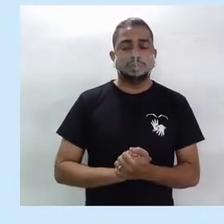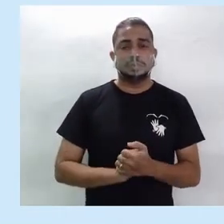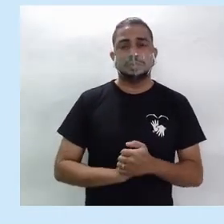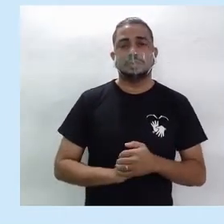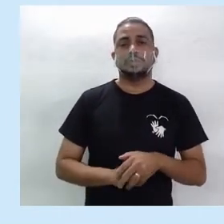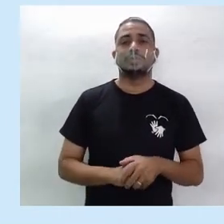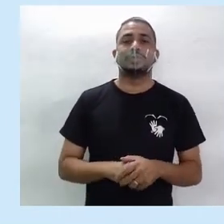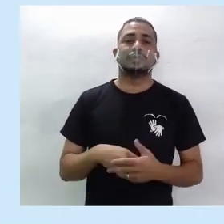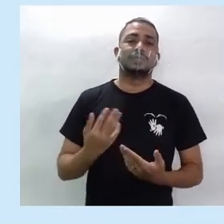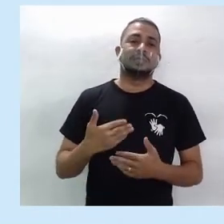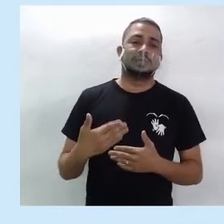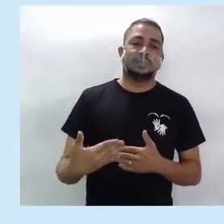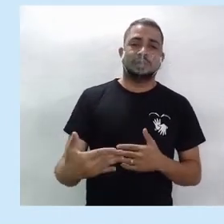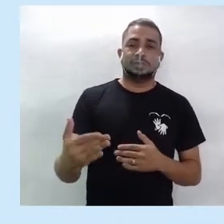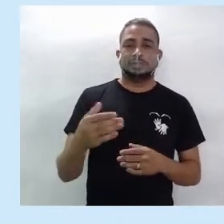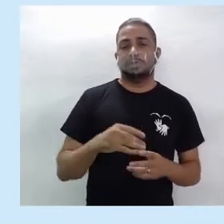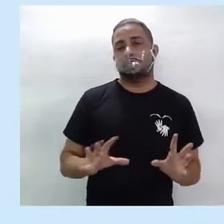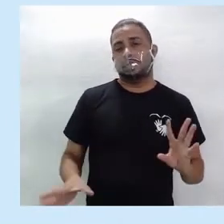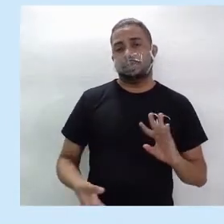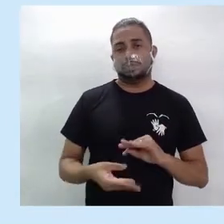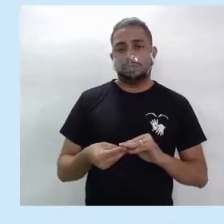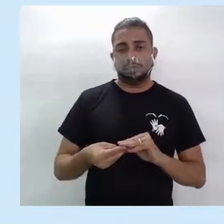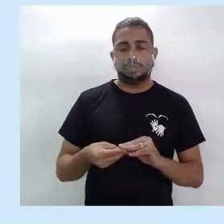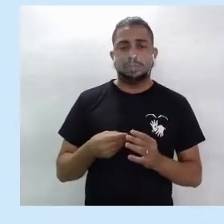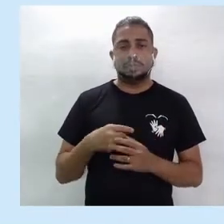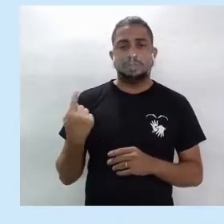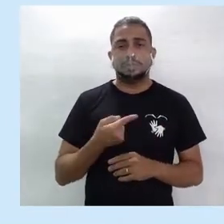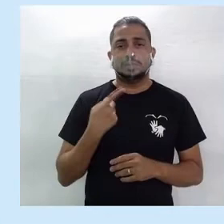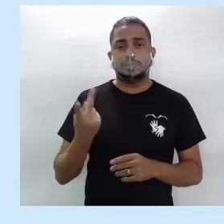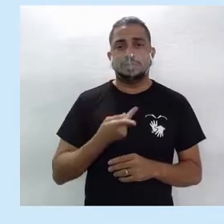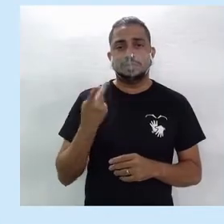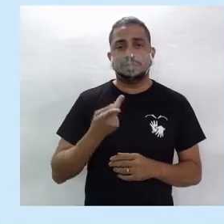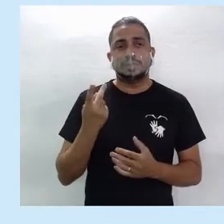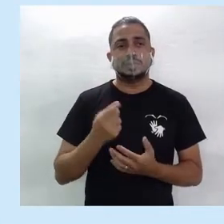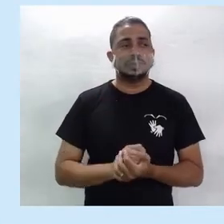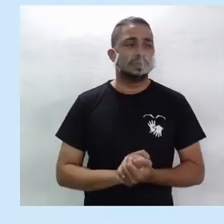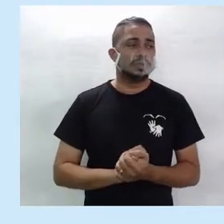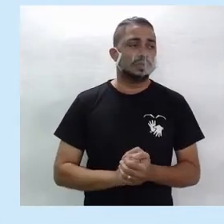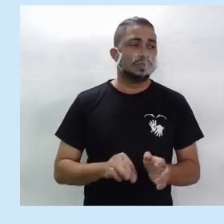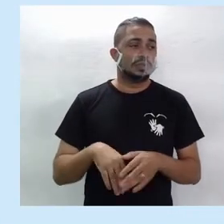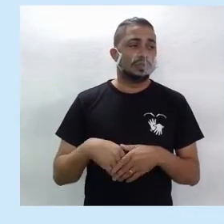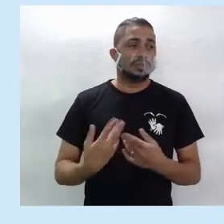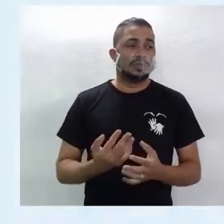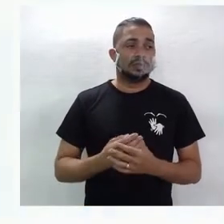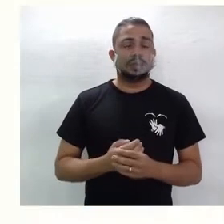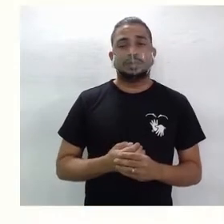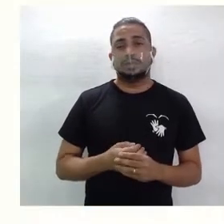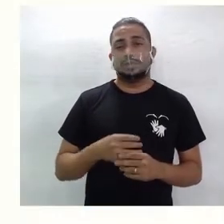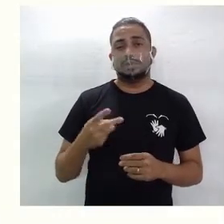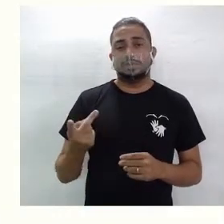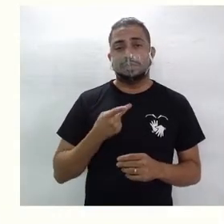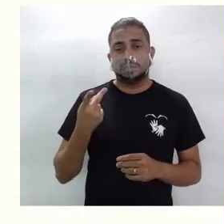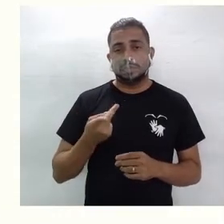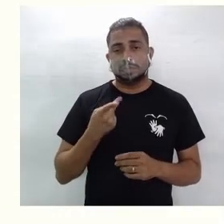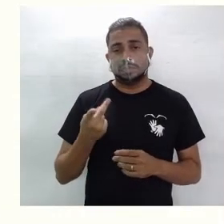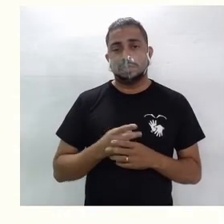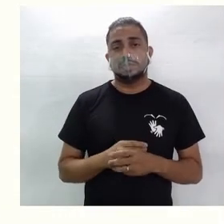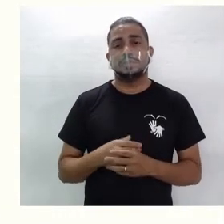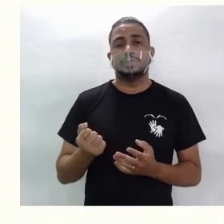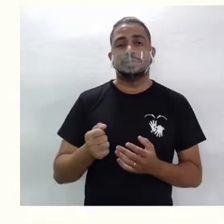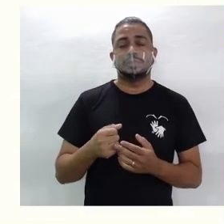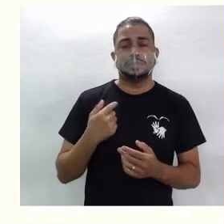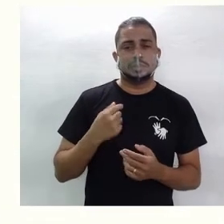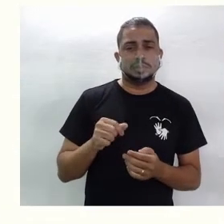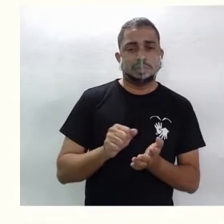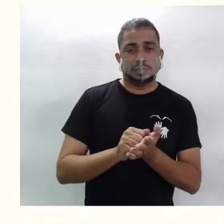ano. Vamos mais à frente. Isso foi só um resuminho aí sobre o que a gente está falando. Vamos continuar. Então, eu trouxe para vocês aí, tá? Uma atividadezinha